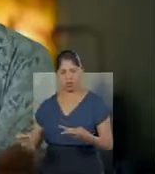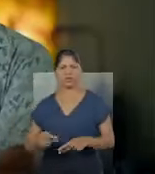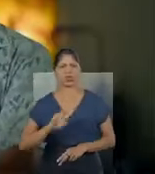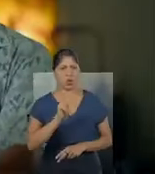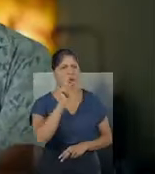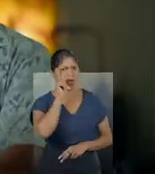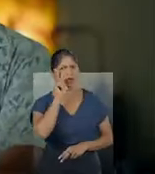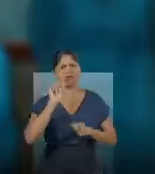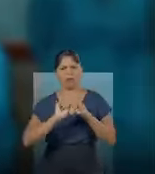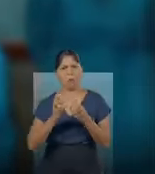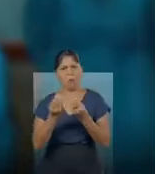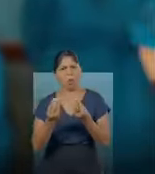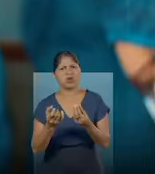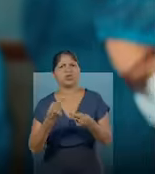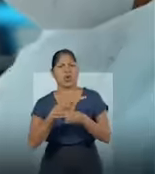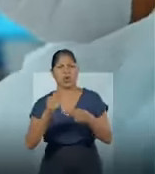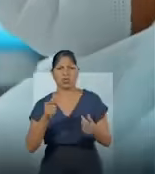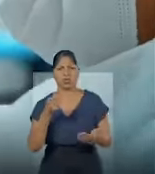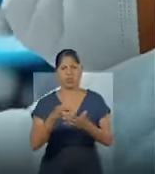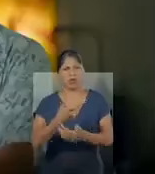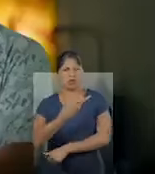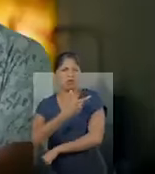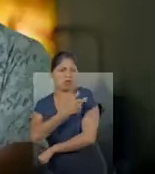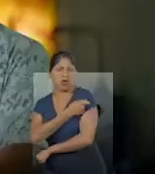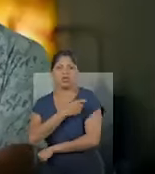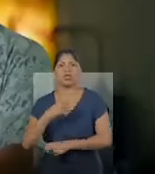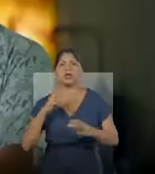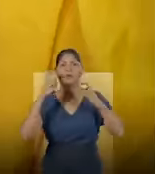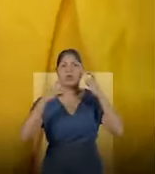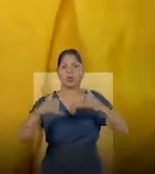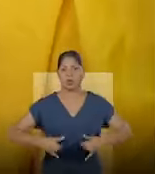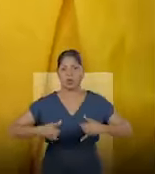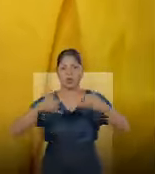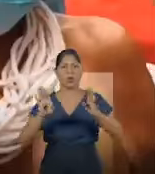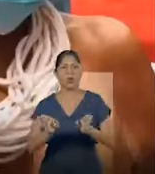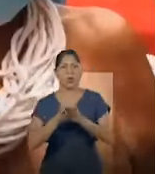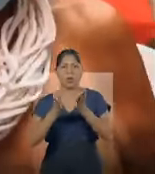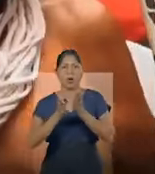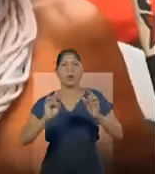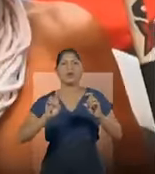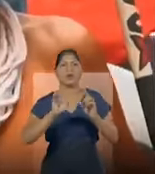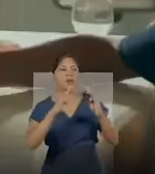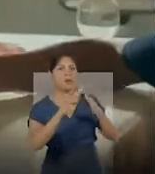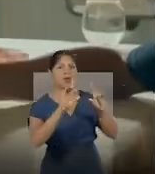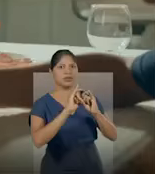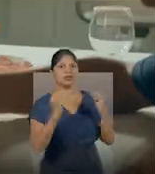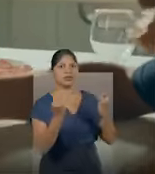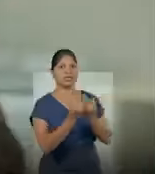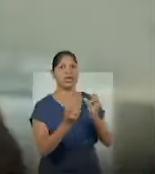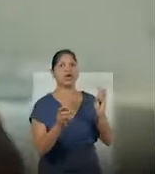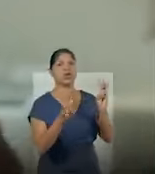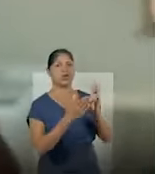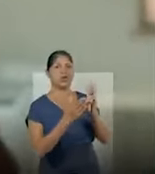Helder, ele fez muita coisa. Ele comprou a vacina, ele se preocupou com o rico e com o pobre, com os ribeirinhos, com os índios. Eu e a